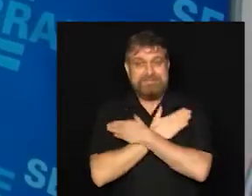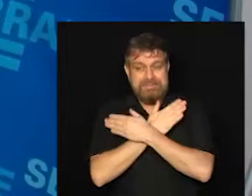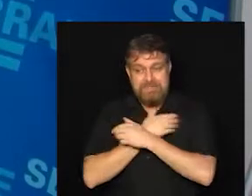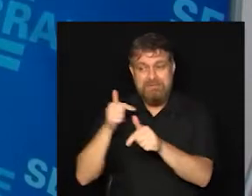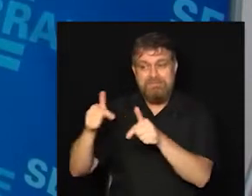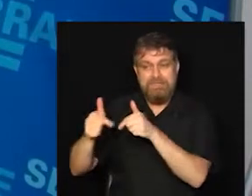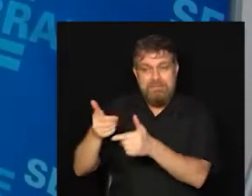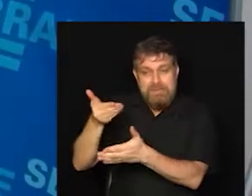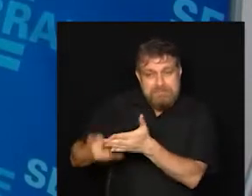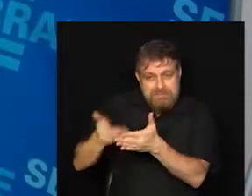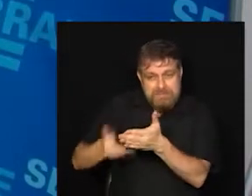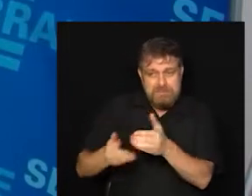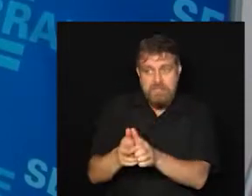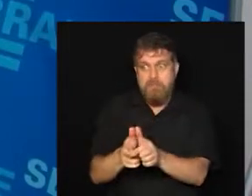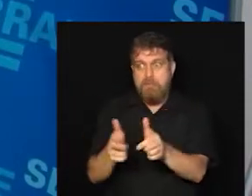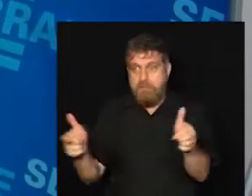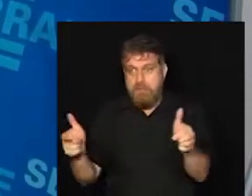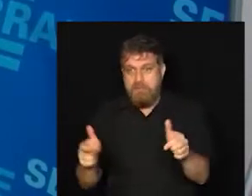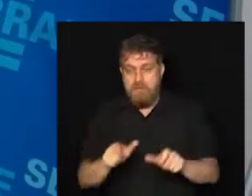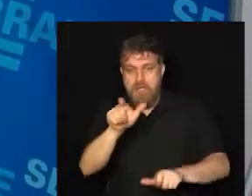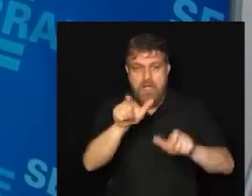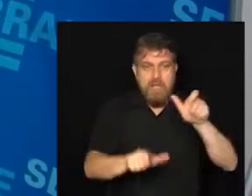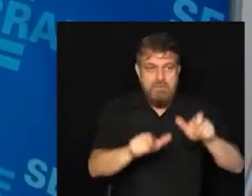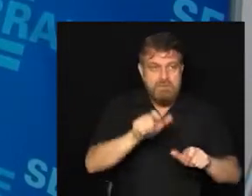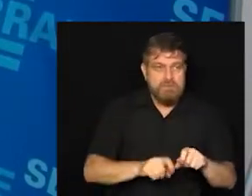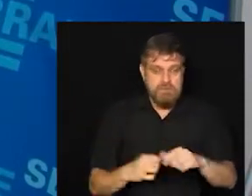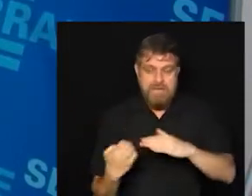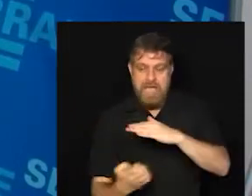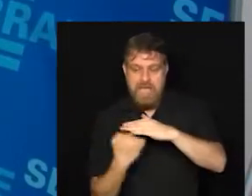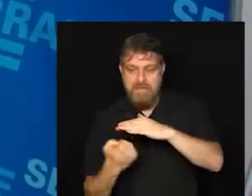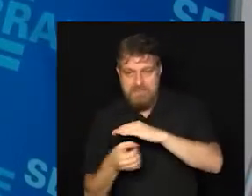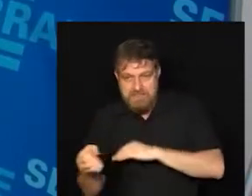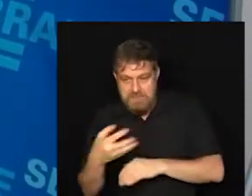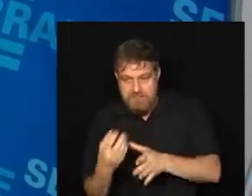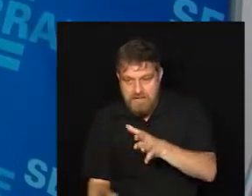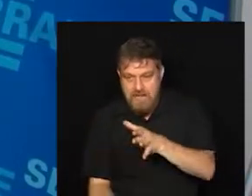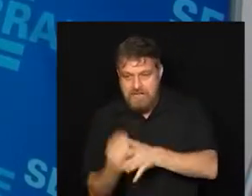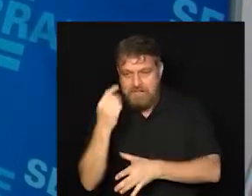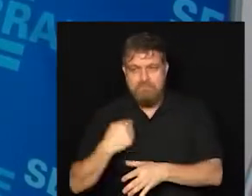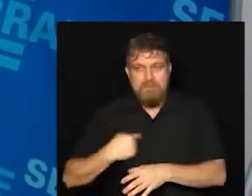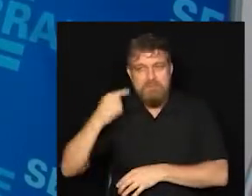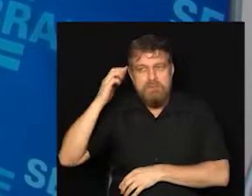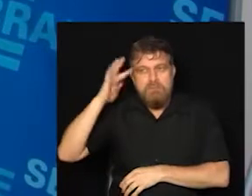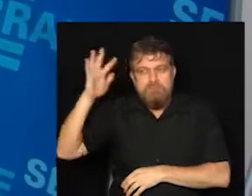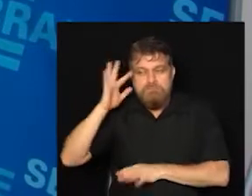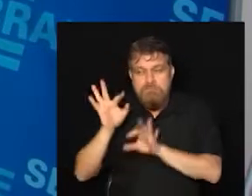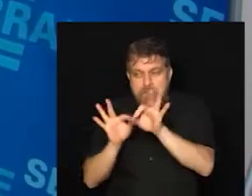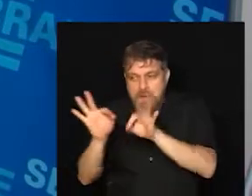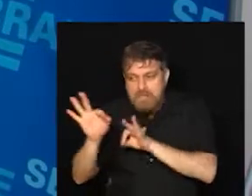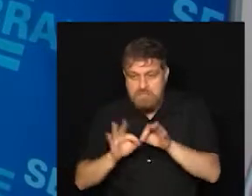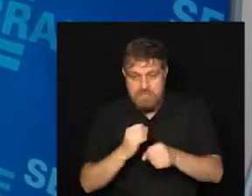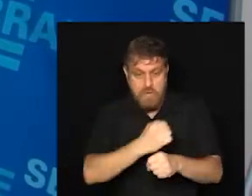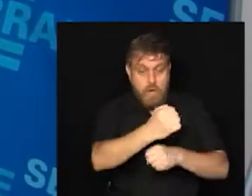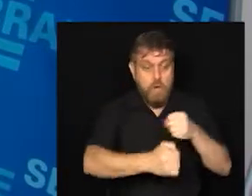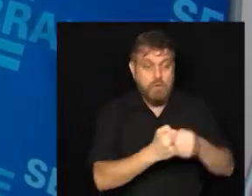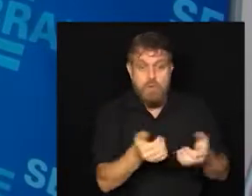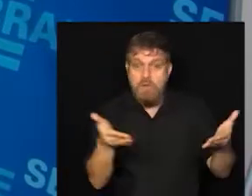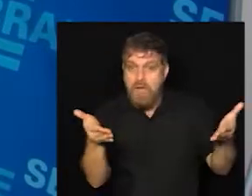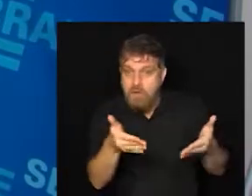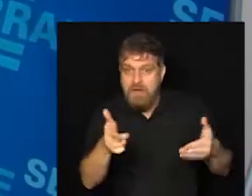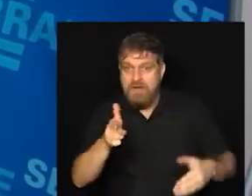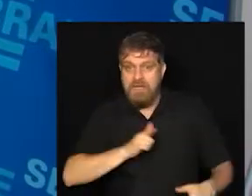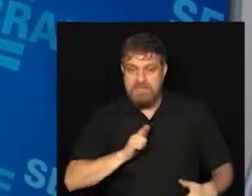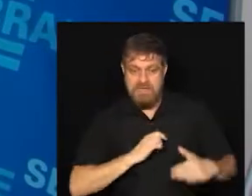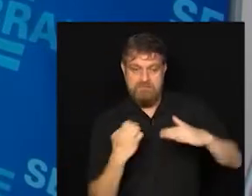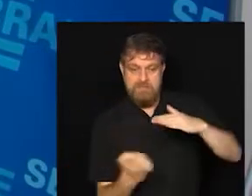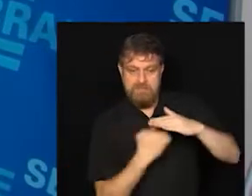nível de desemprego acentuado e as pessoas elas vinham empreendendo de uma maneira mais organizada e mais planejada. Ao longo desse ano, a gente percebe que